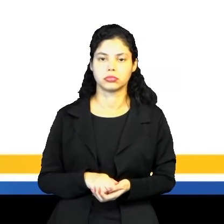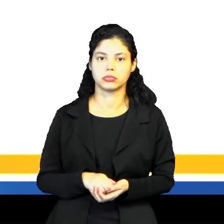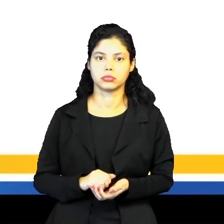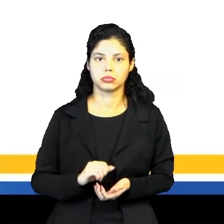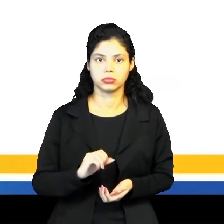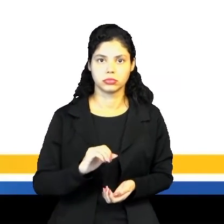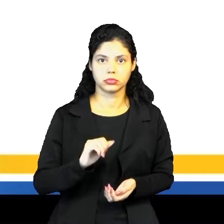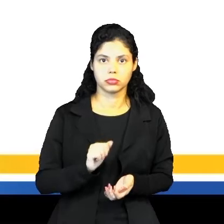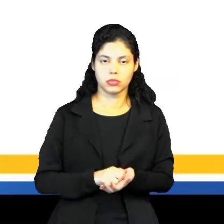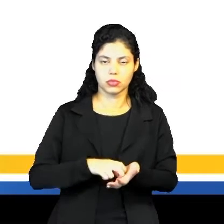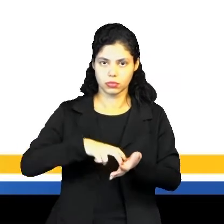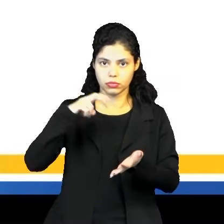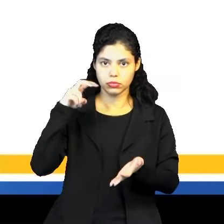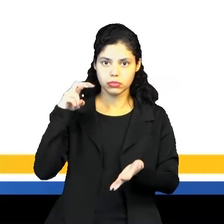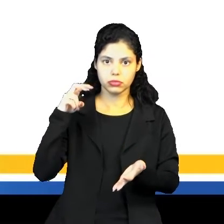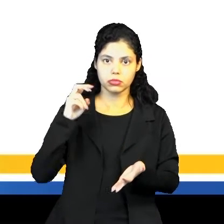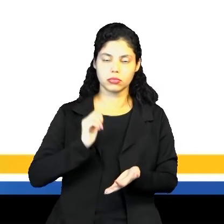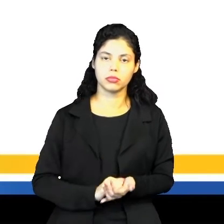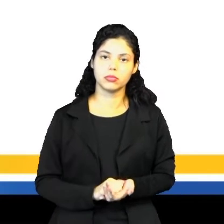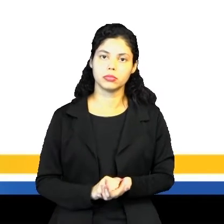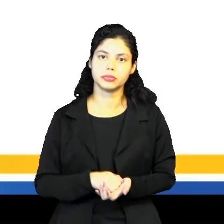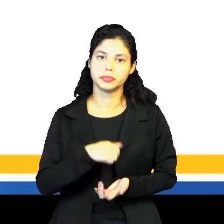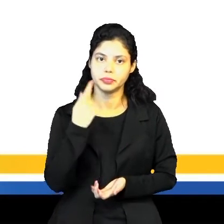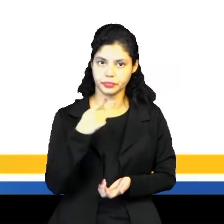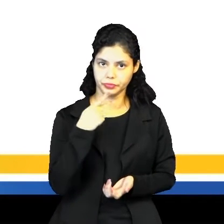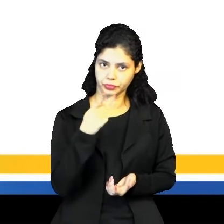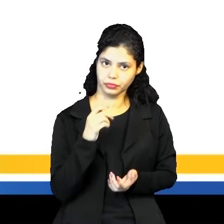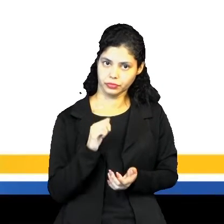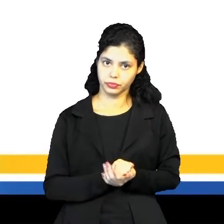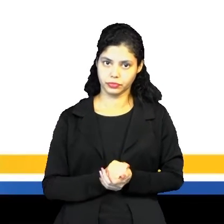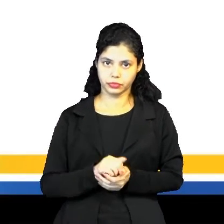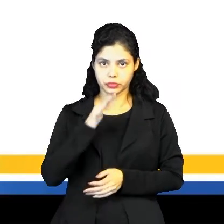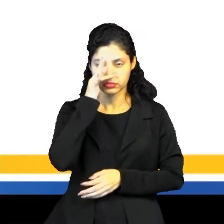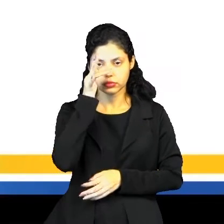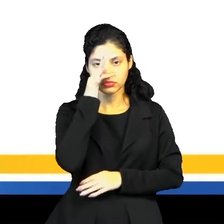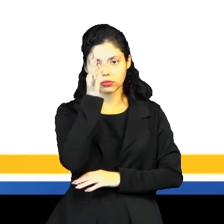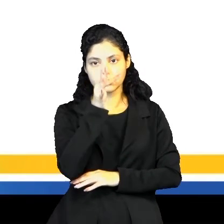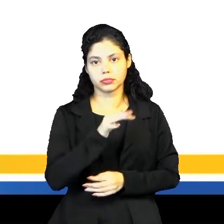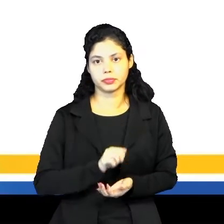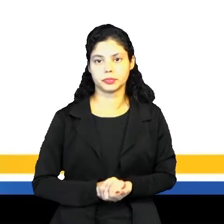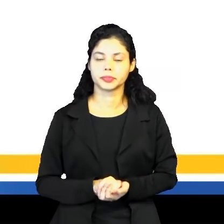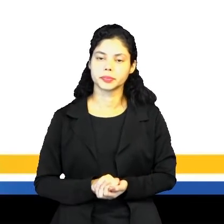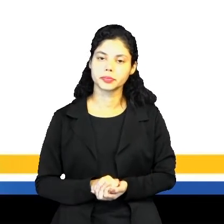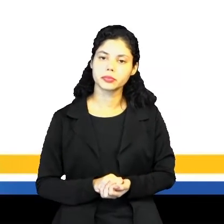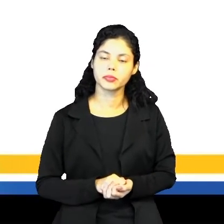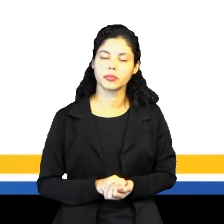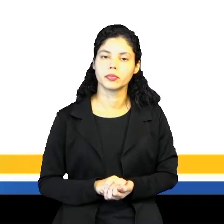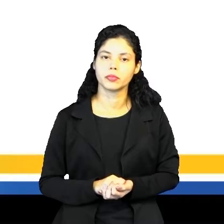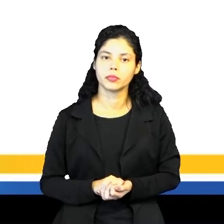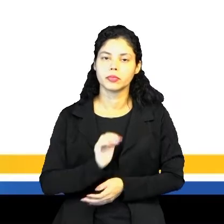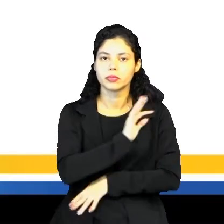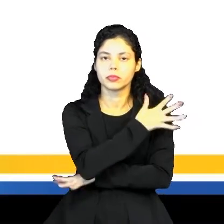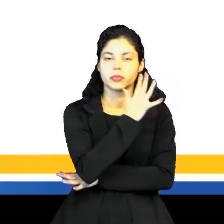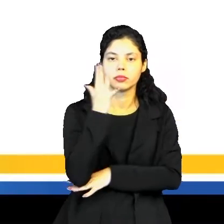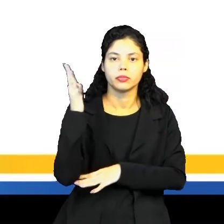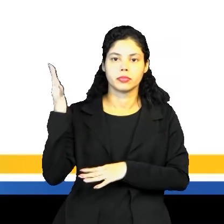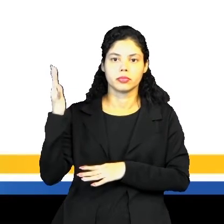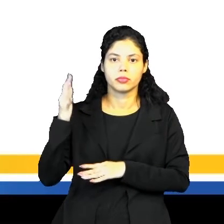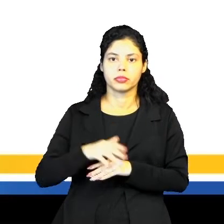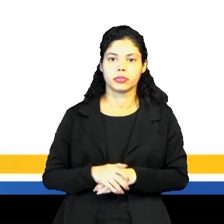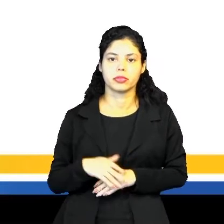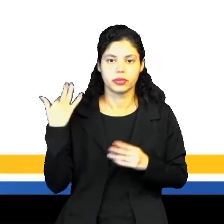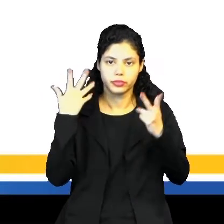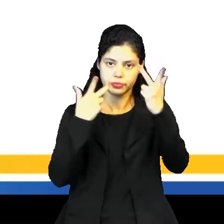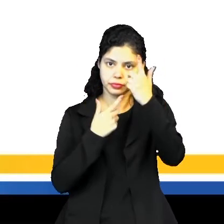da aurora, do amanhecer, né? Fala essa questão das flores, né? Da natureza, né?